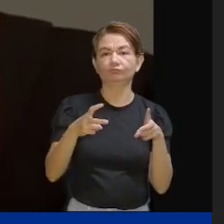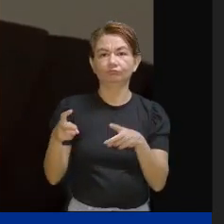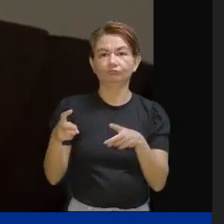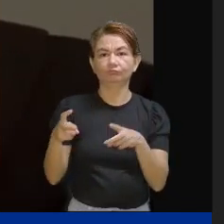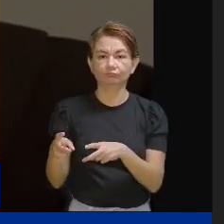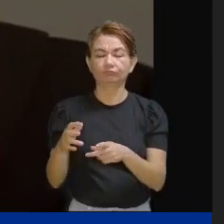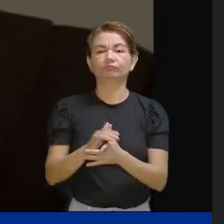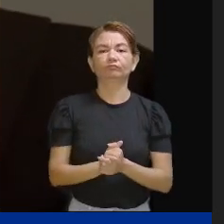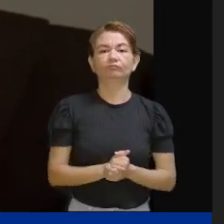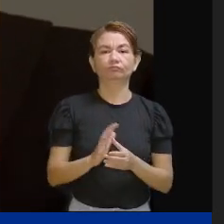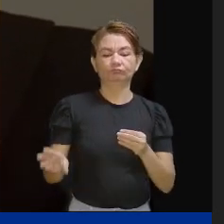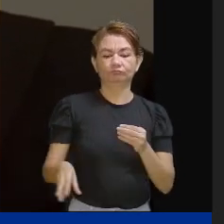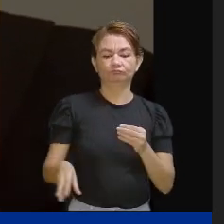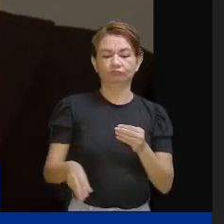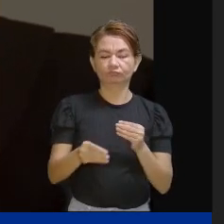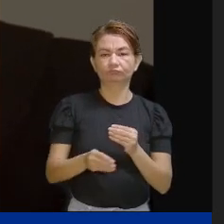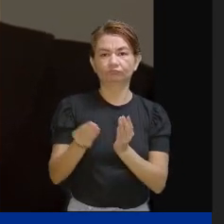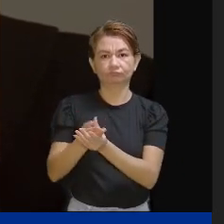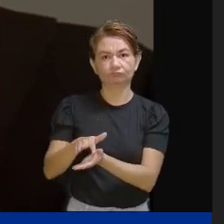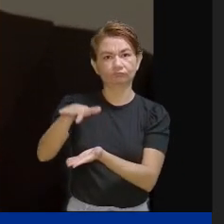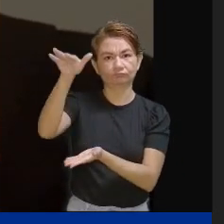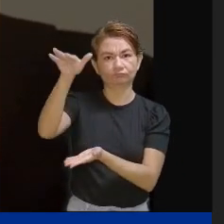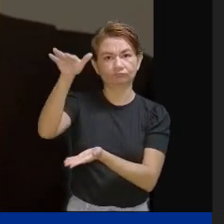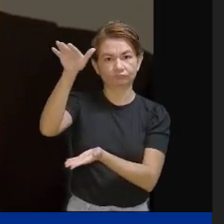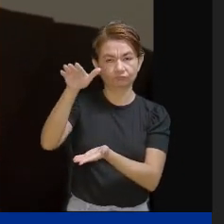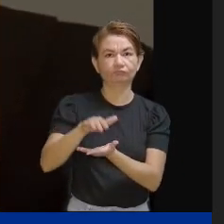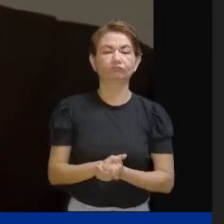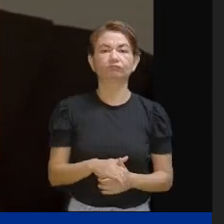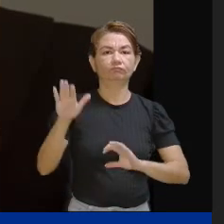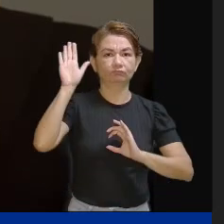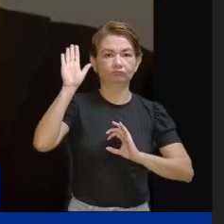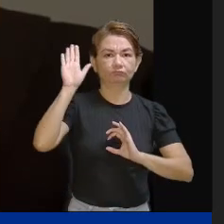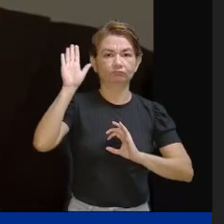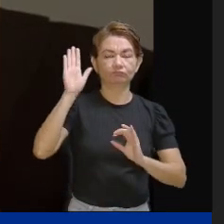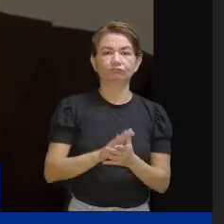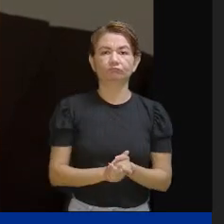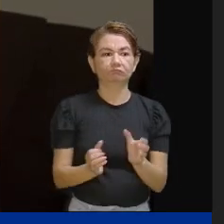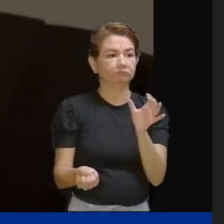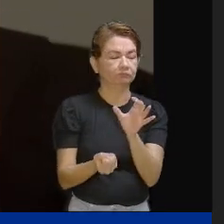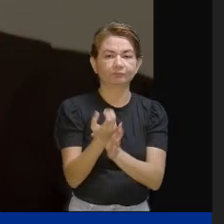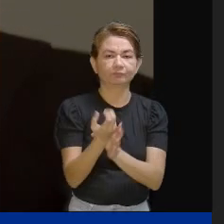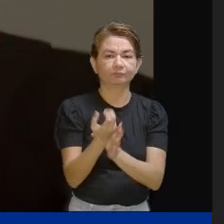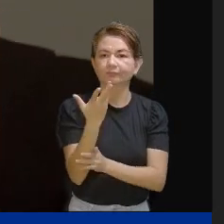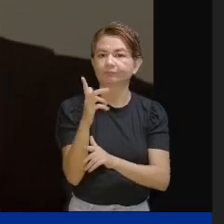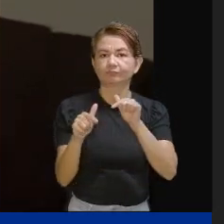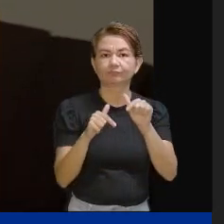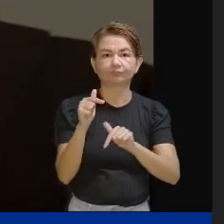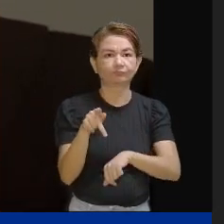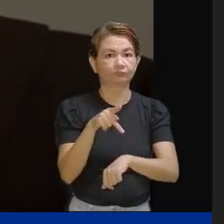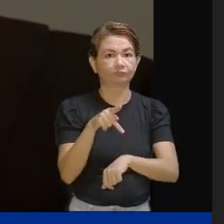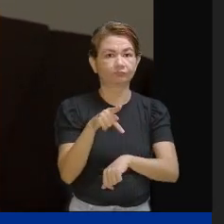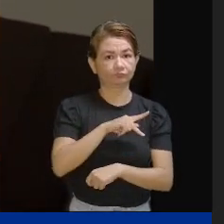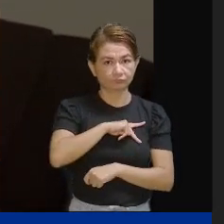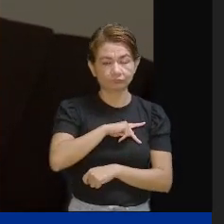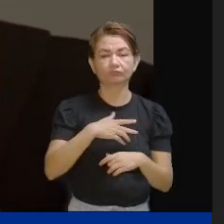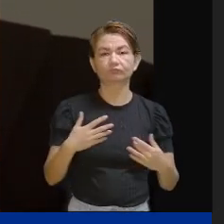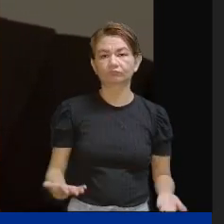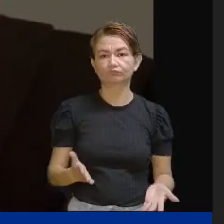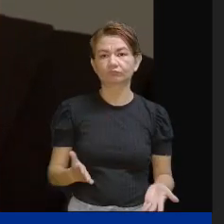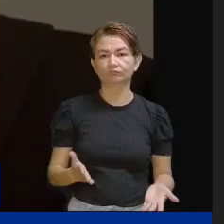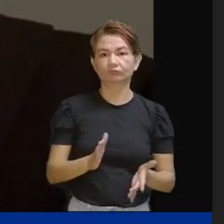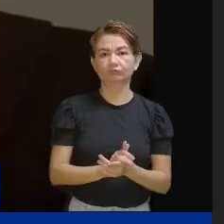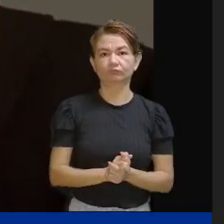próprias mídias juntadas aos autos pelo ora recorrente, não trata-se de inauguração de obra pública, como podemos claramente